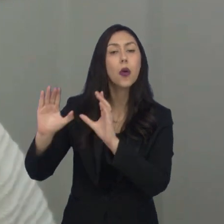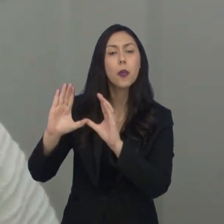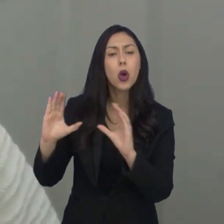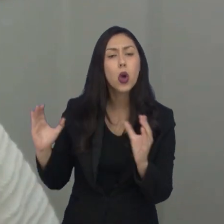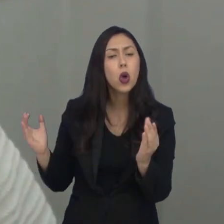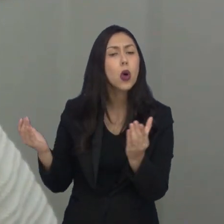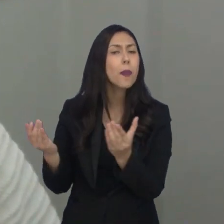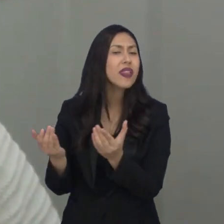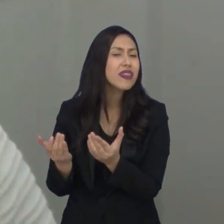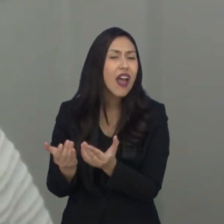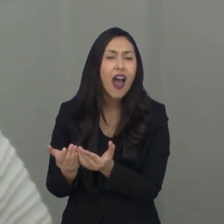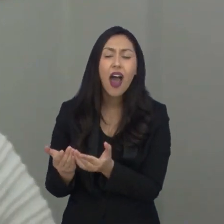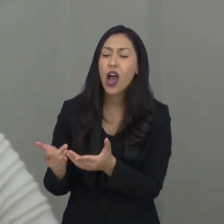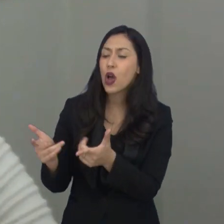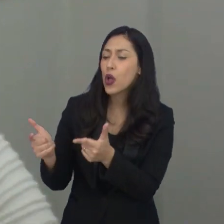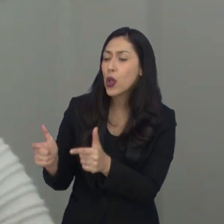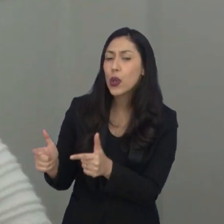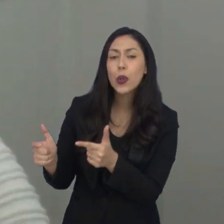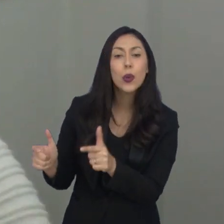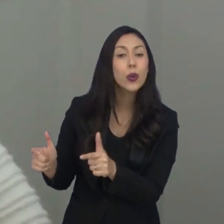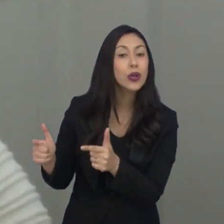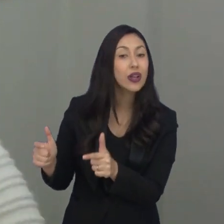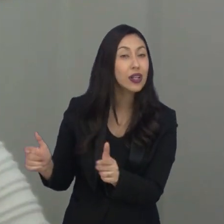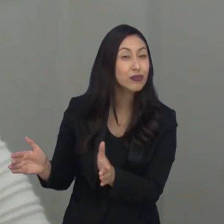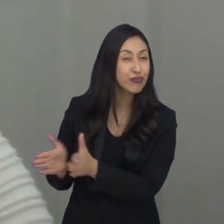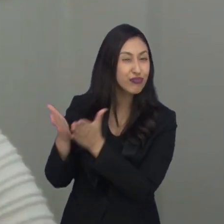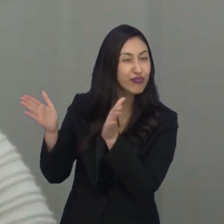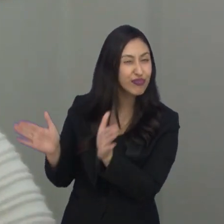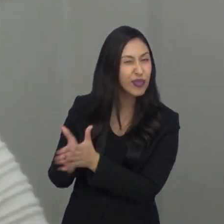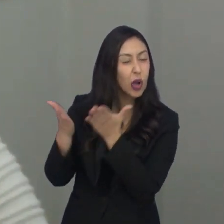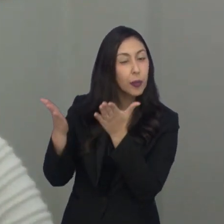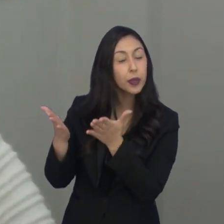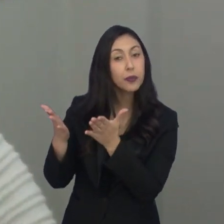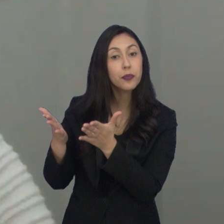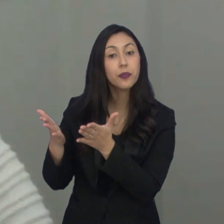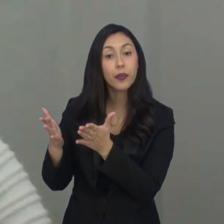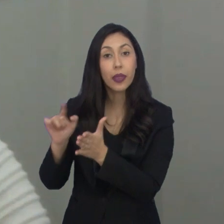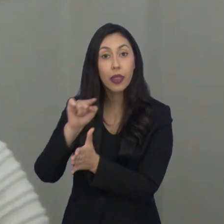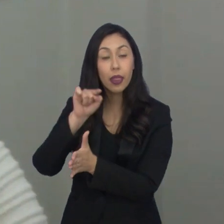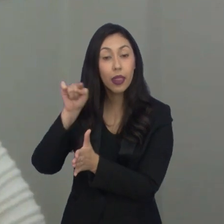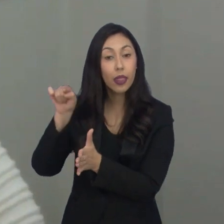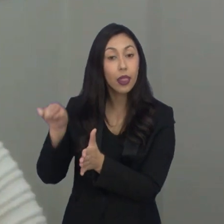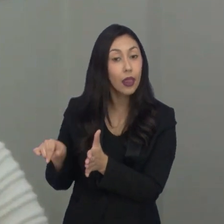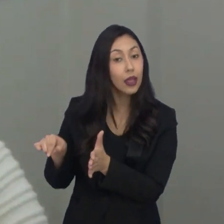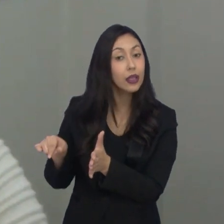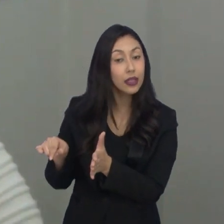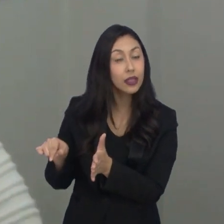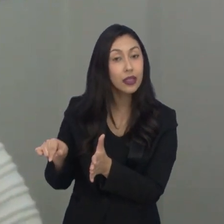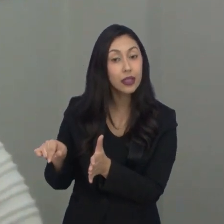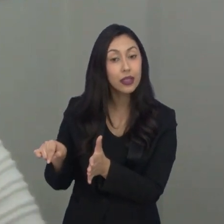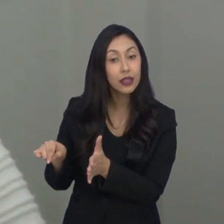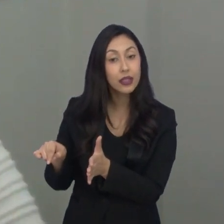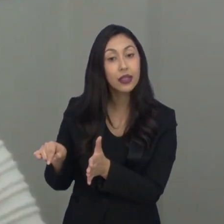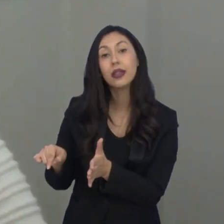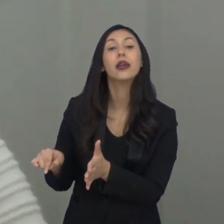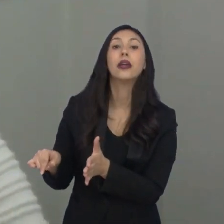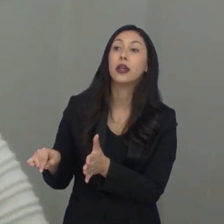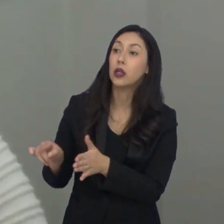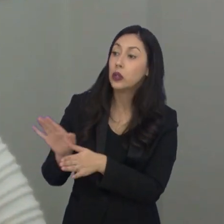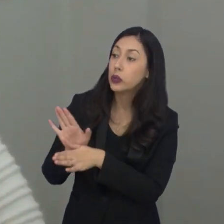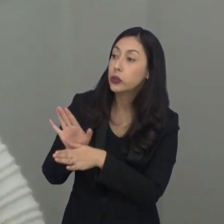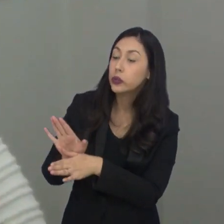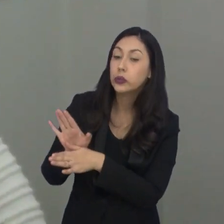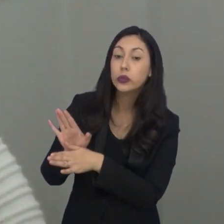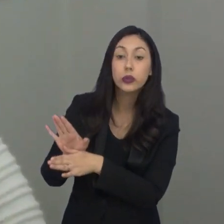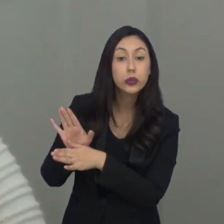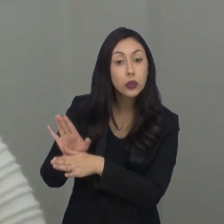esses núcleos em que as pessoas têm a renda mais baixa. Esse é puxado totalmente pelo município, quando